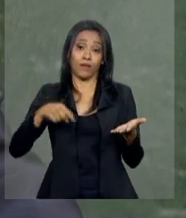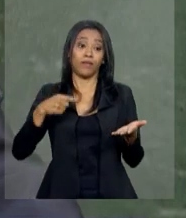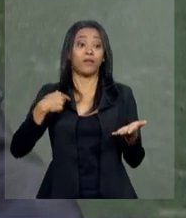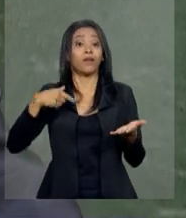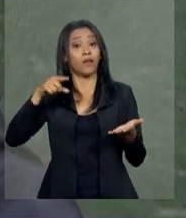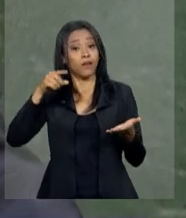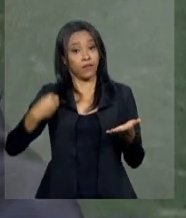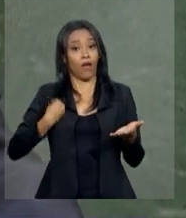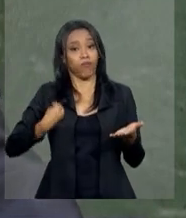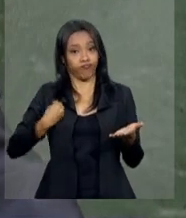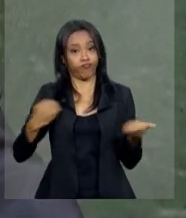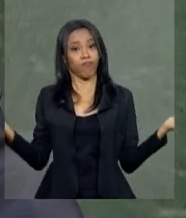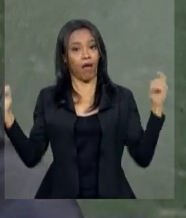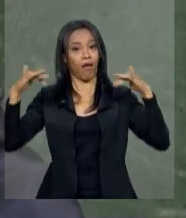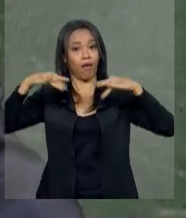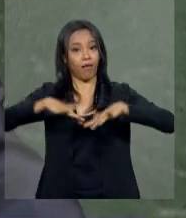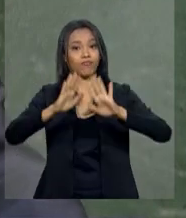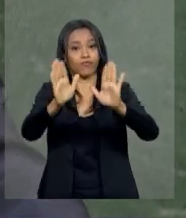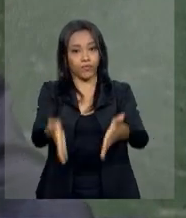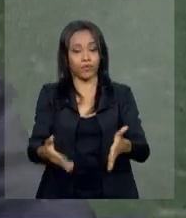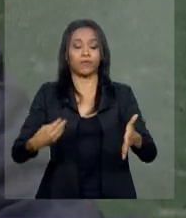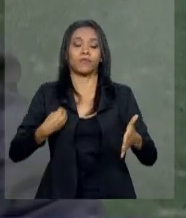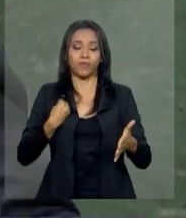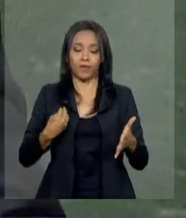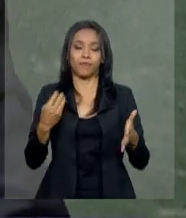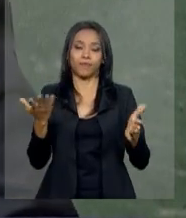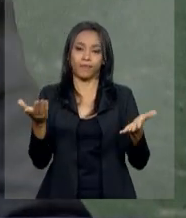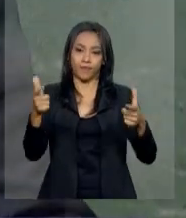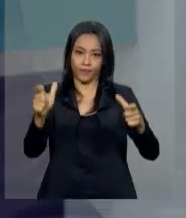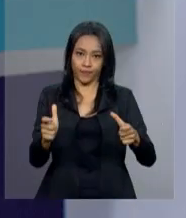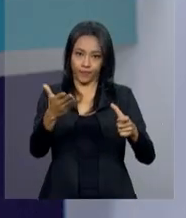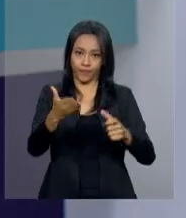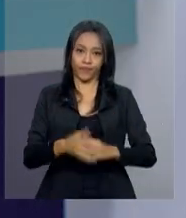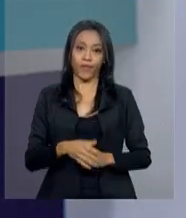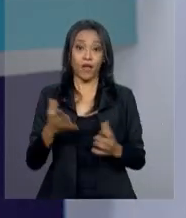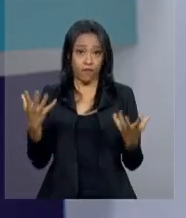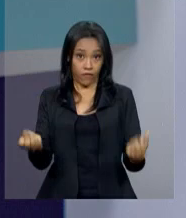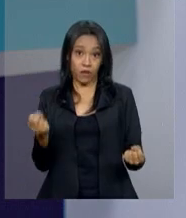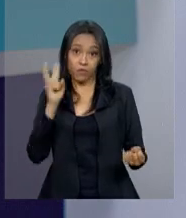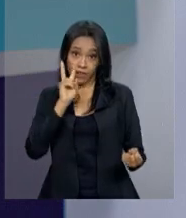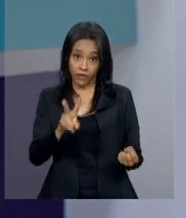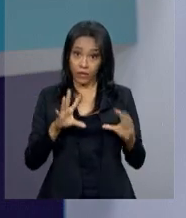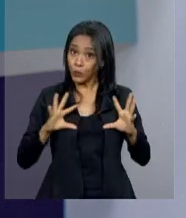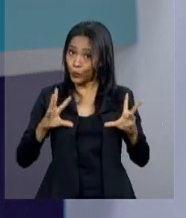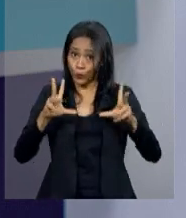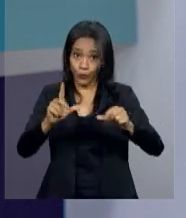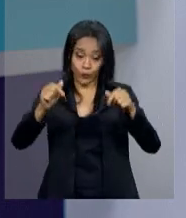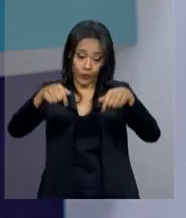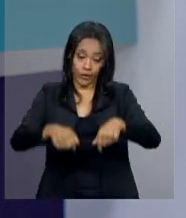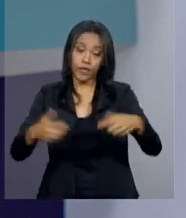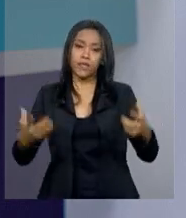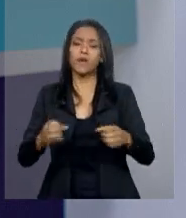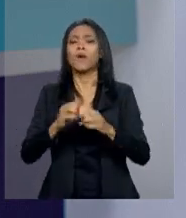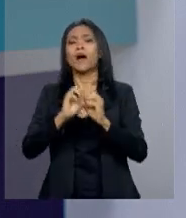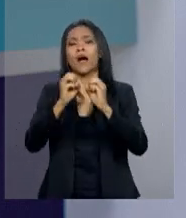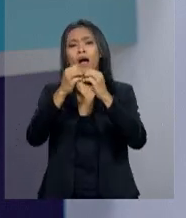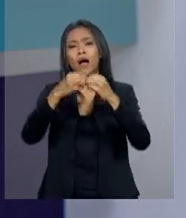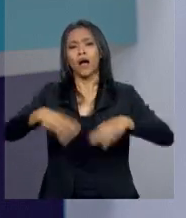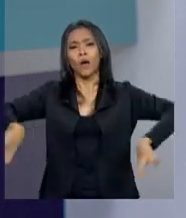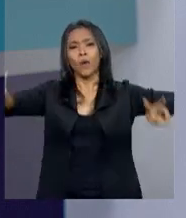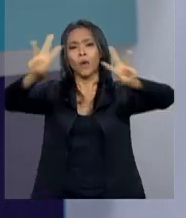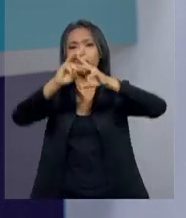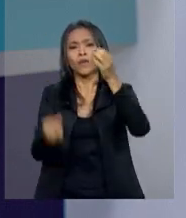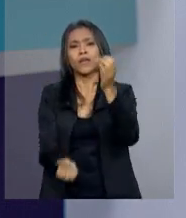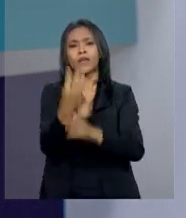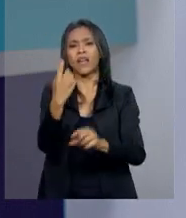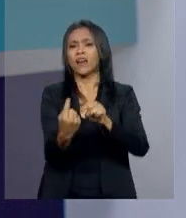nesse momento no prédio da Assembleia Geral da ONU. Tá certo, Paulo, vamos acompanhando tudo por aqui. E olha, a ONU foi criada em